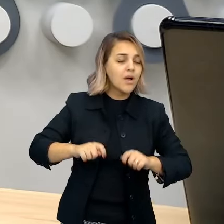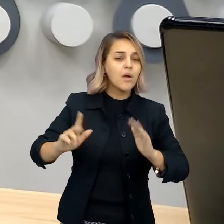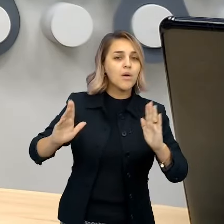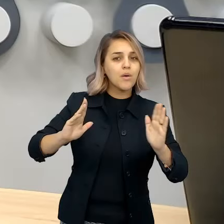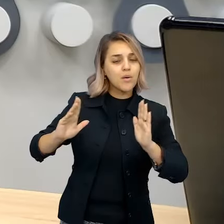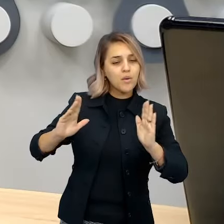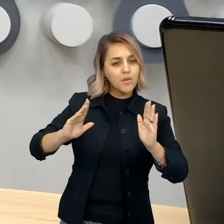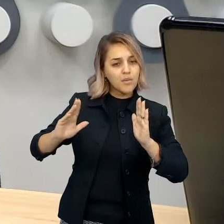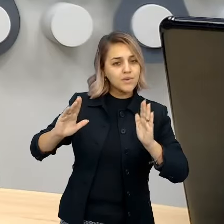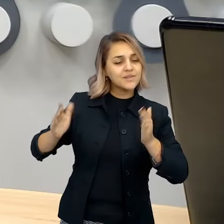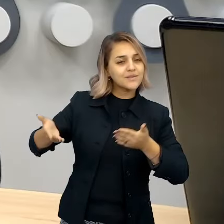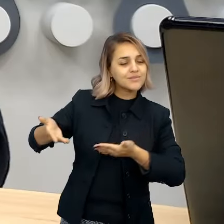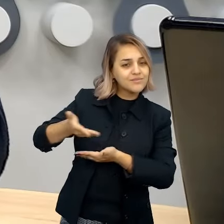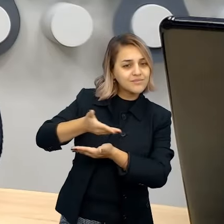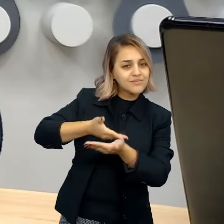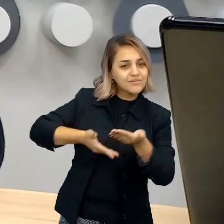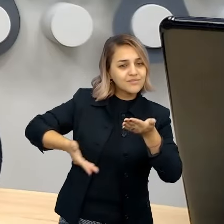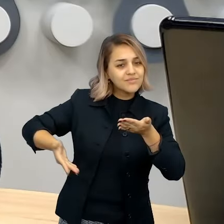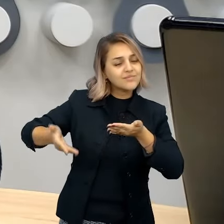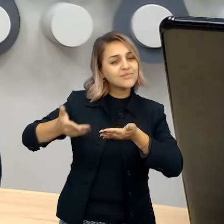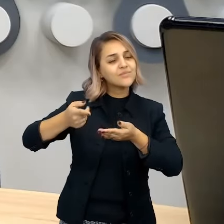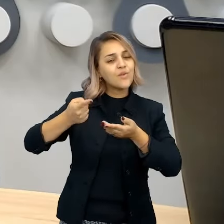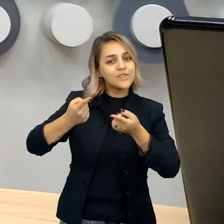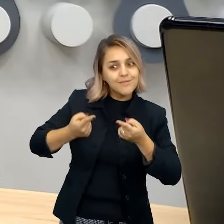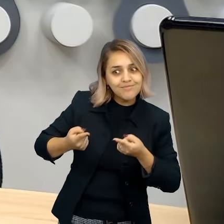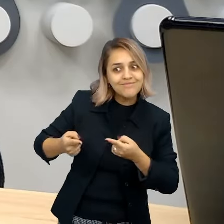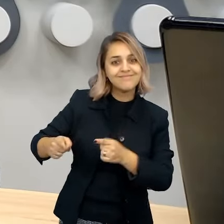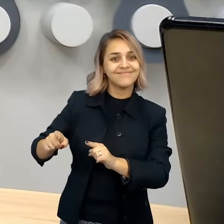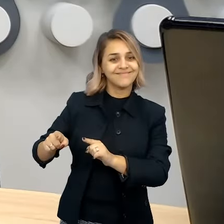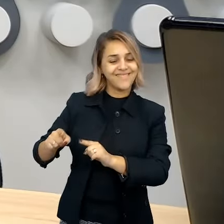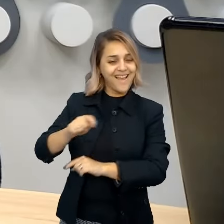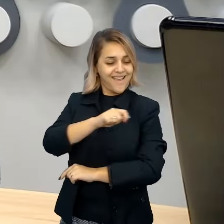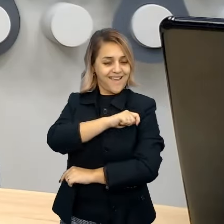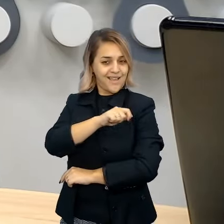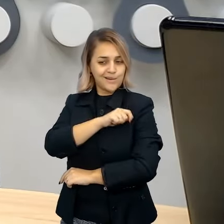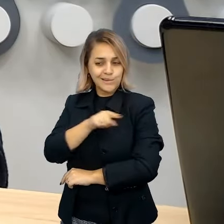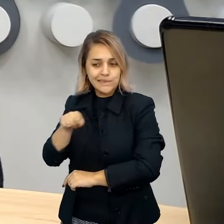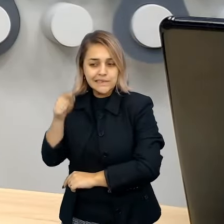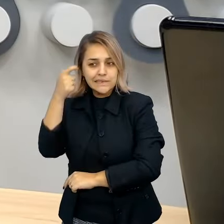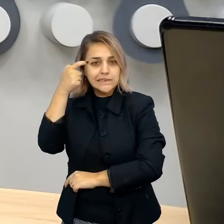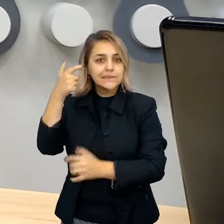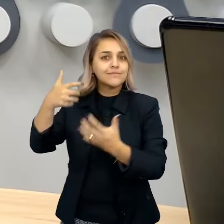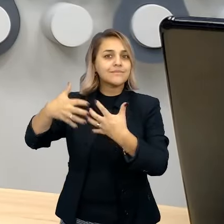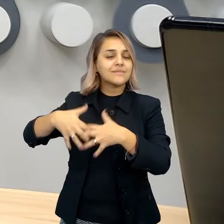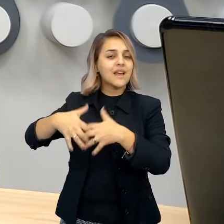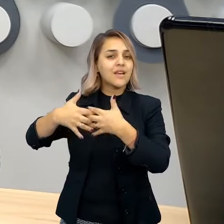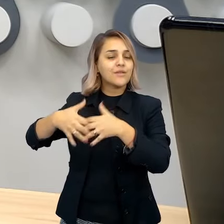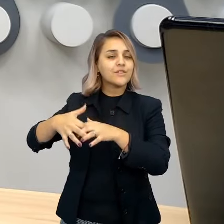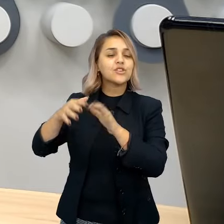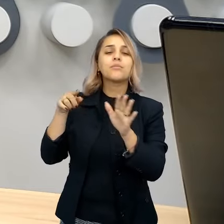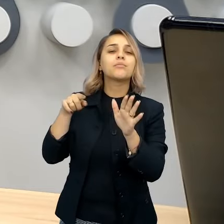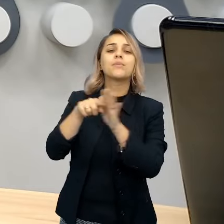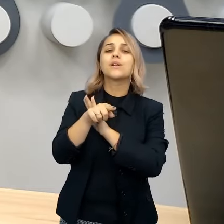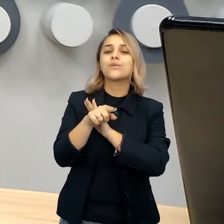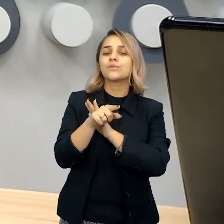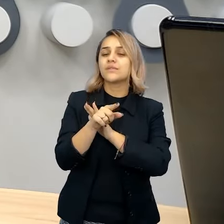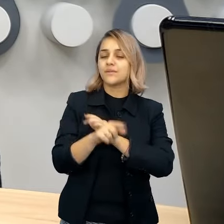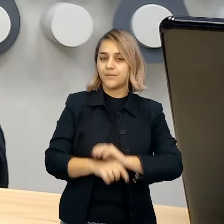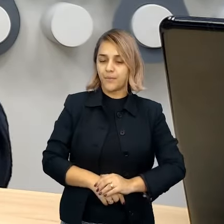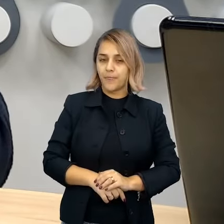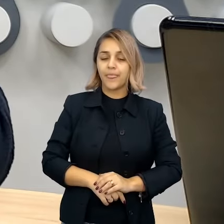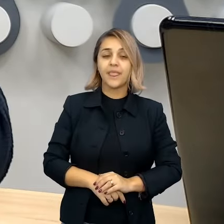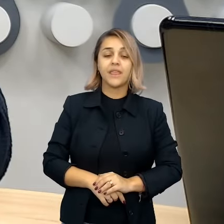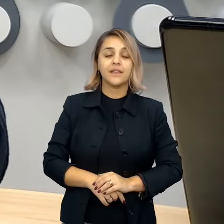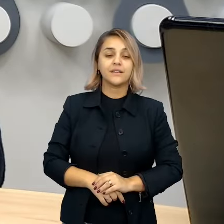essa socialização, você provocar os estudantes a pensarem com foco na seguinte pergunta: o que não pode